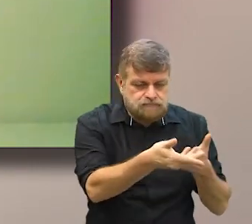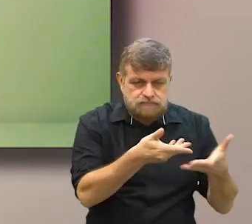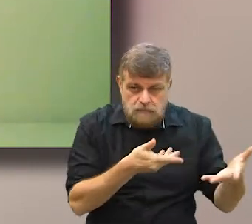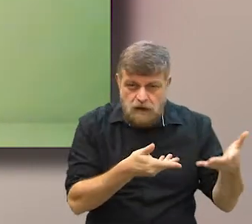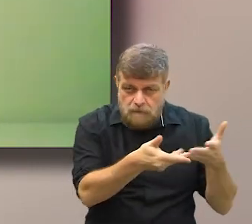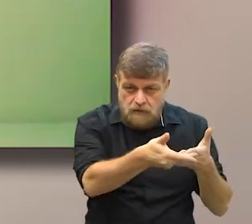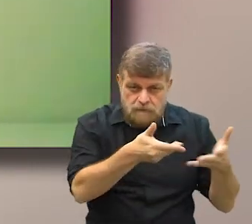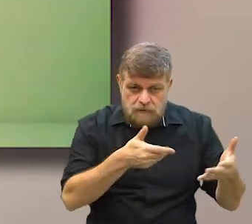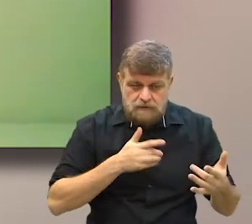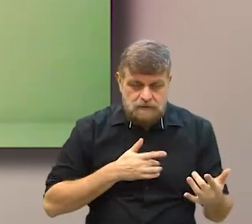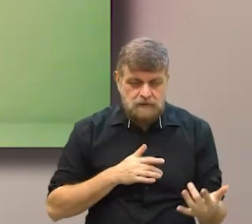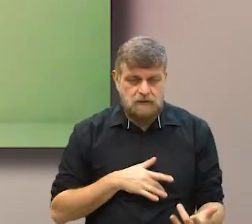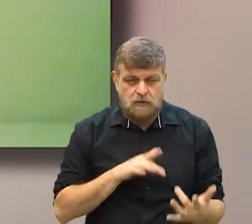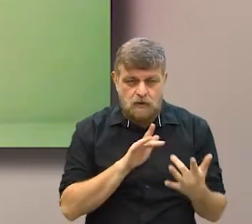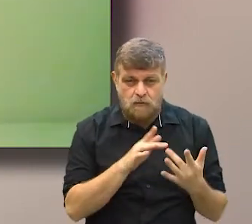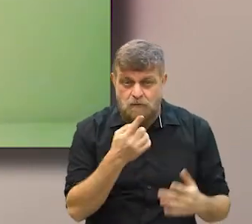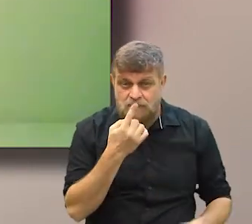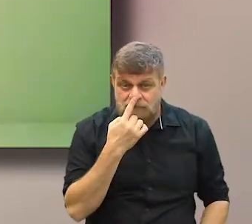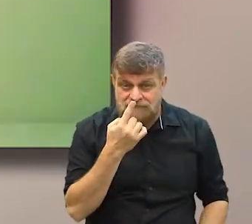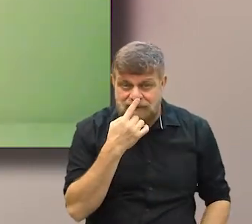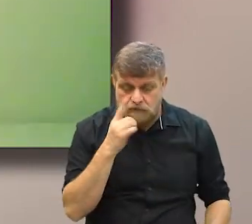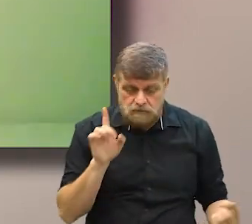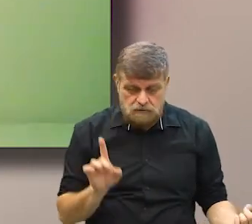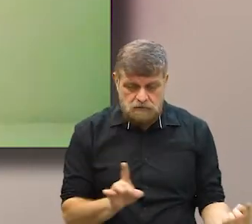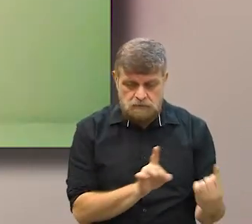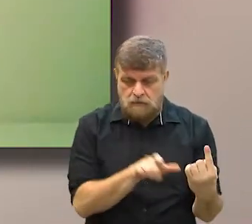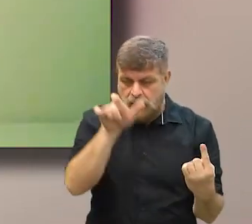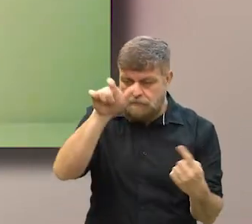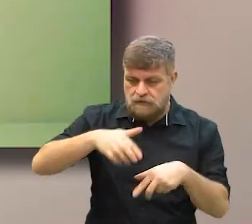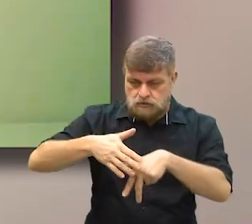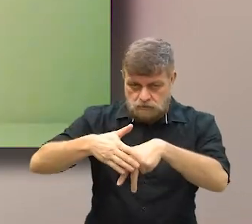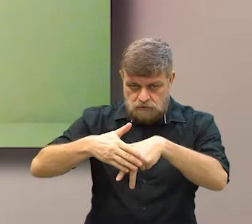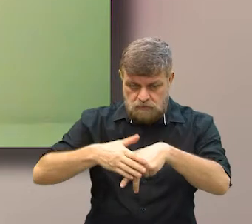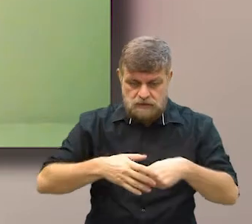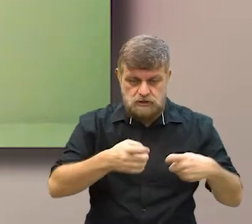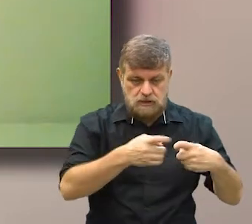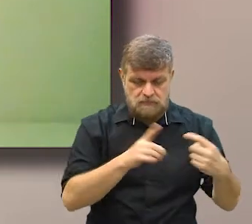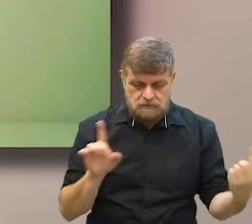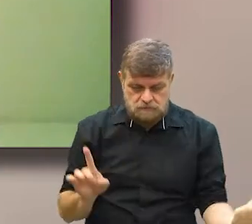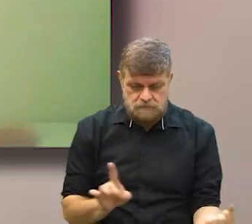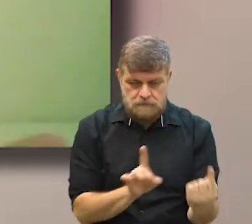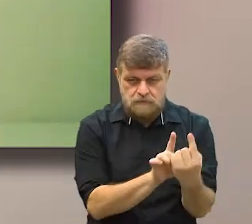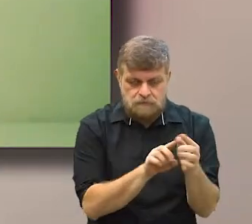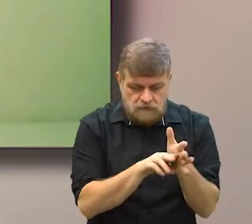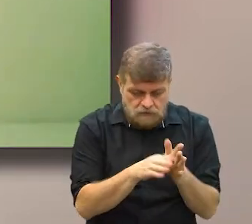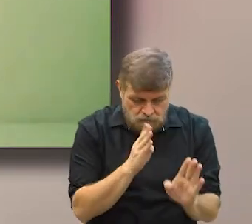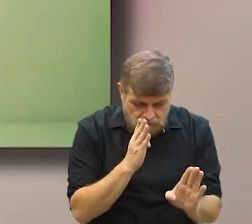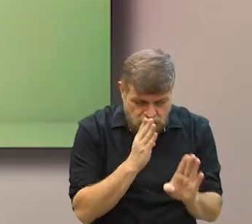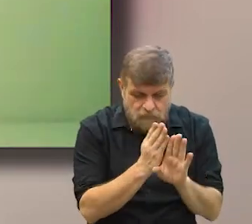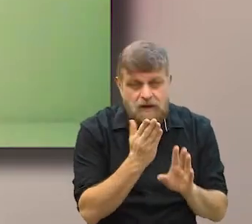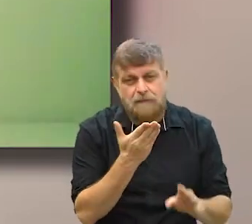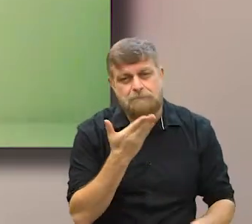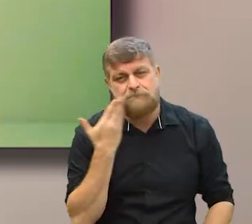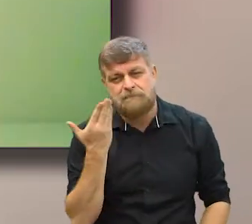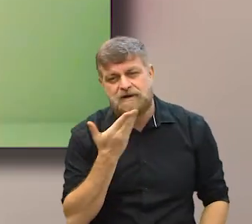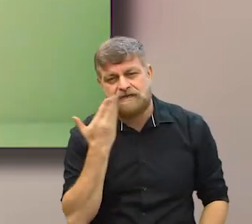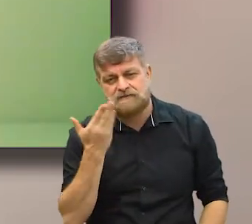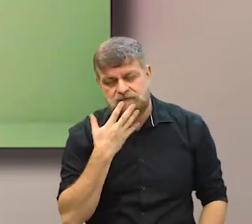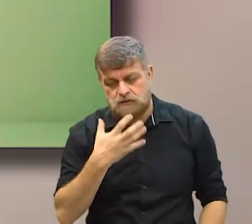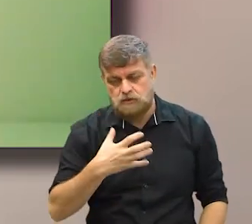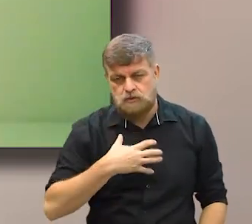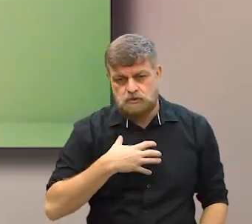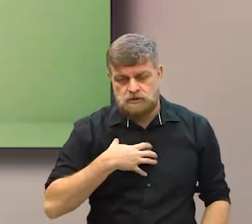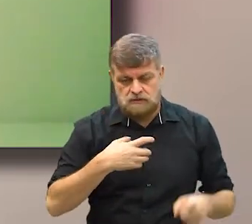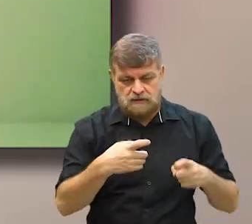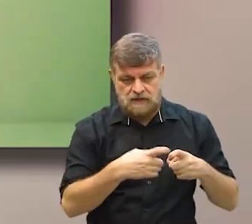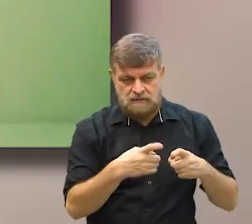com o seu médico, na criação de um vínculo dos dois que faz com que esse diagnóstico possa acontecer mais